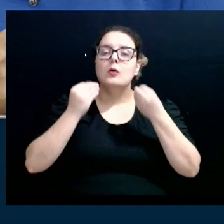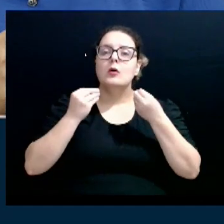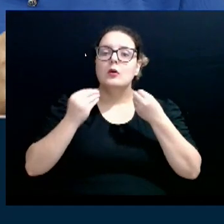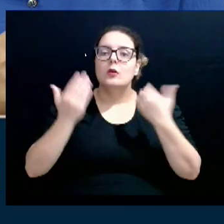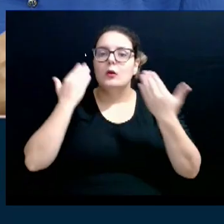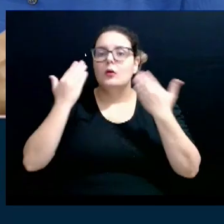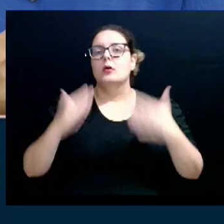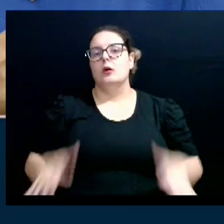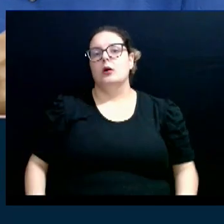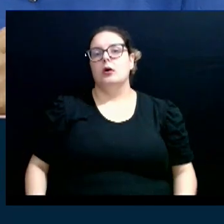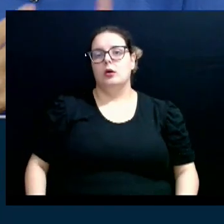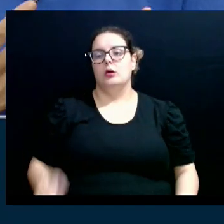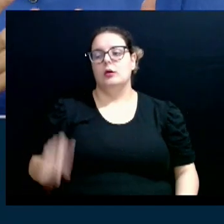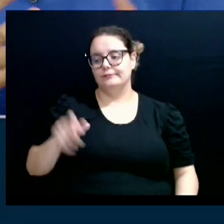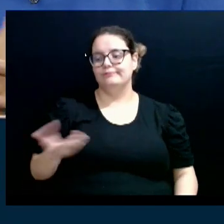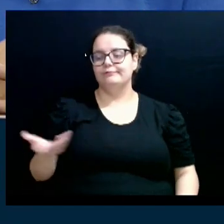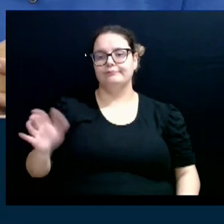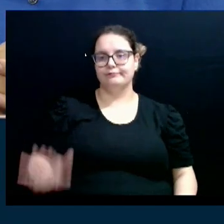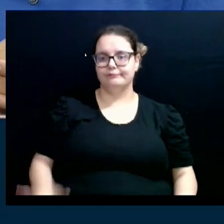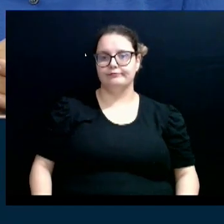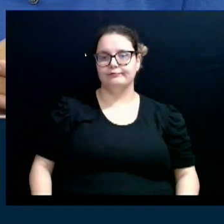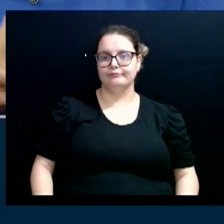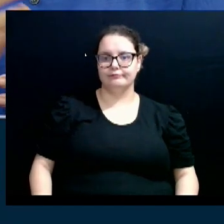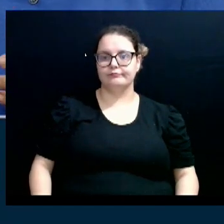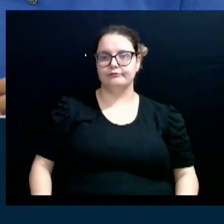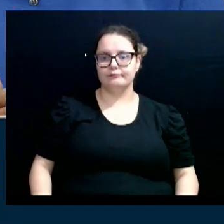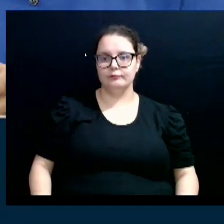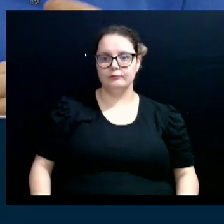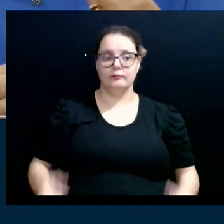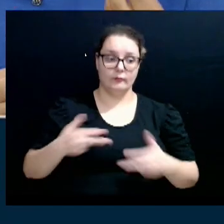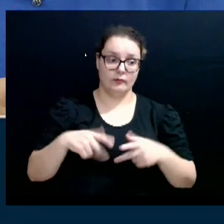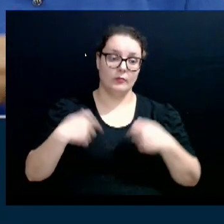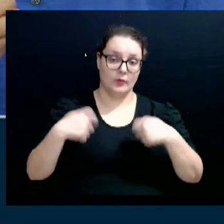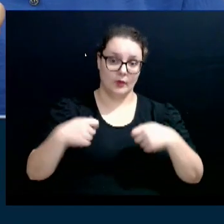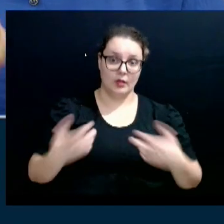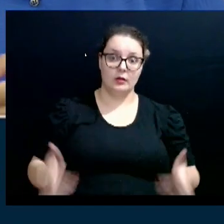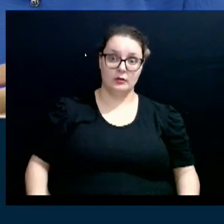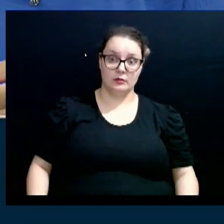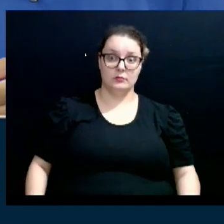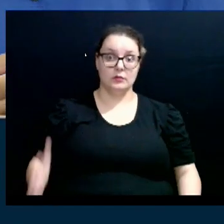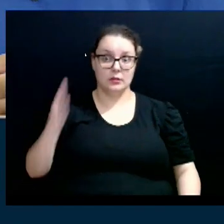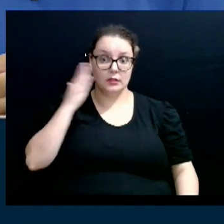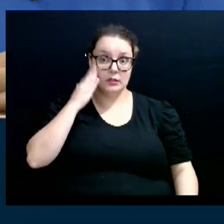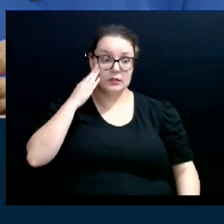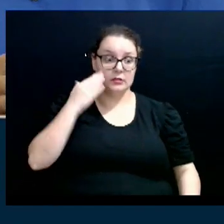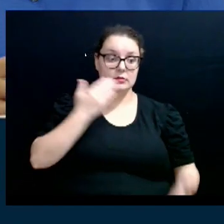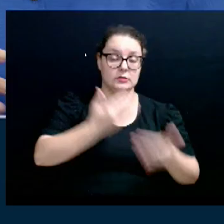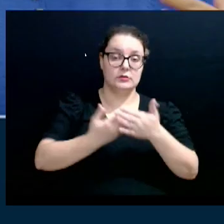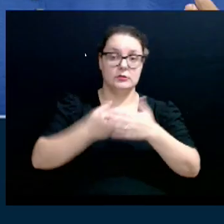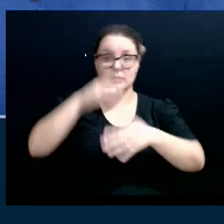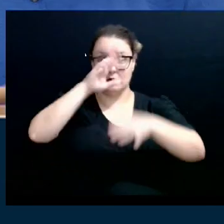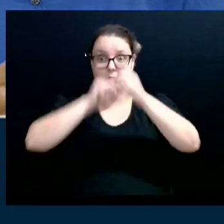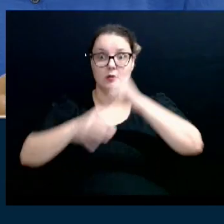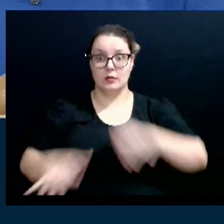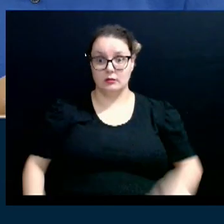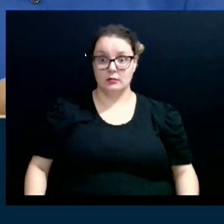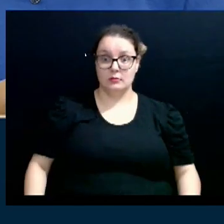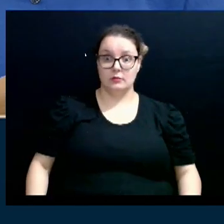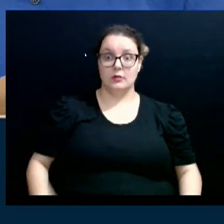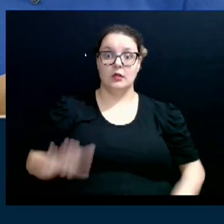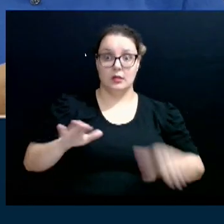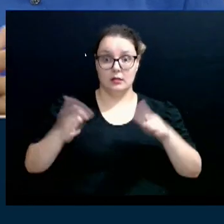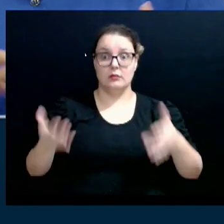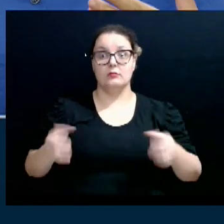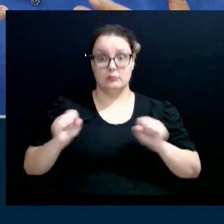pessoa, né? Então, assim, é algo que a gente precisa entender, estudar, aprender, para que de repente a gente possa servir